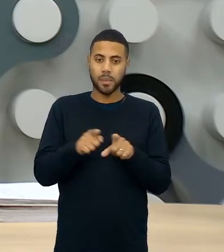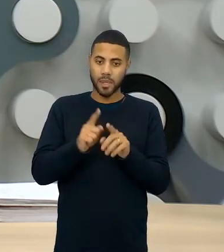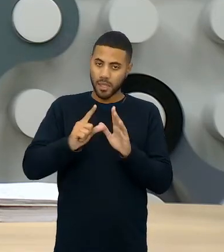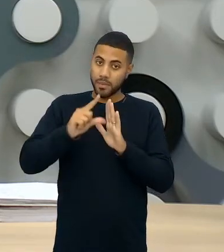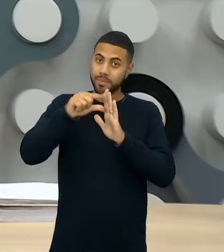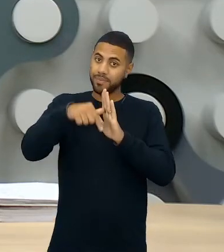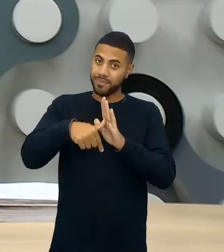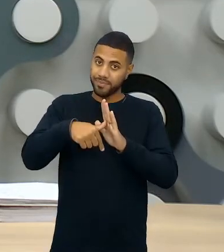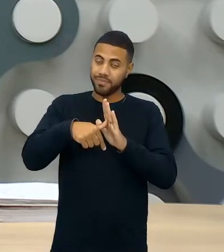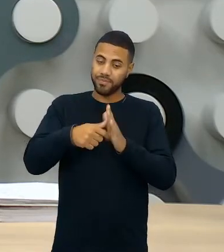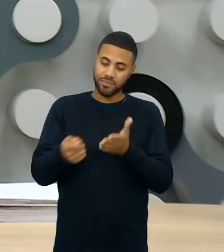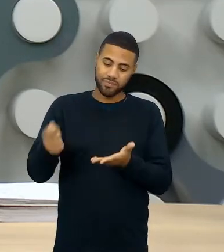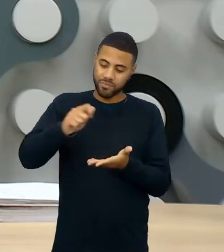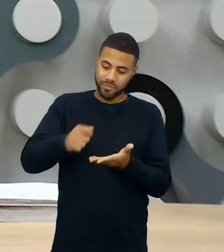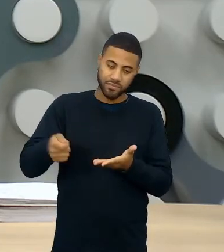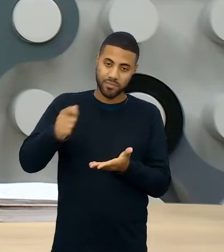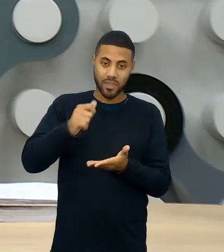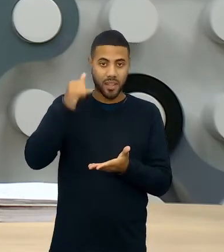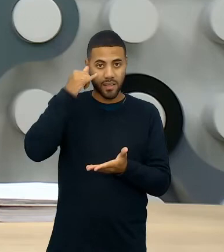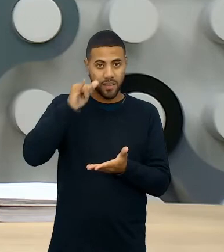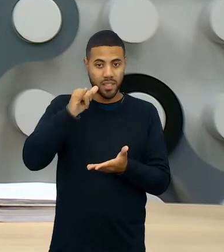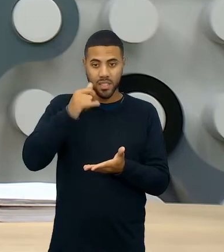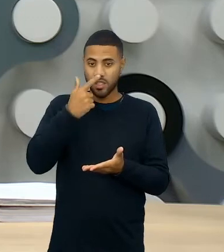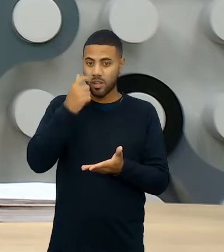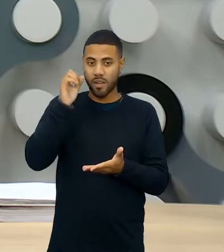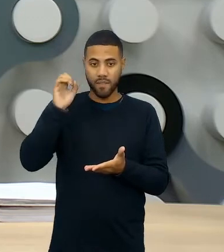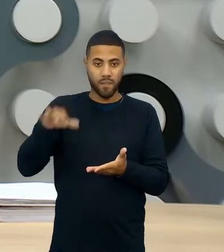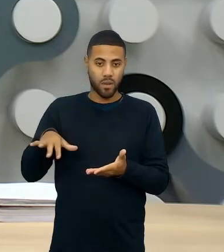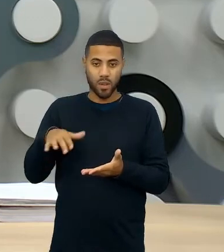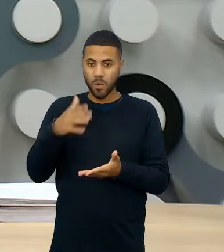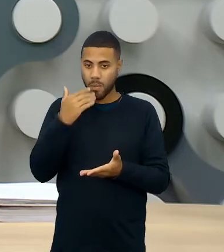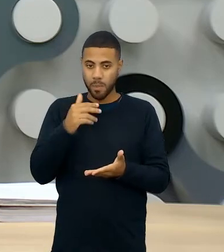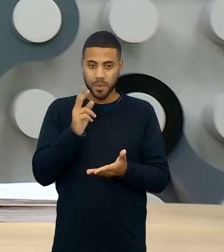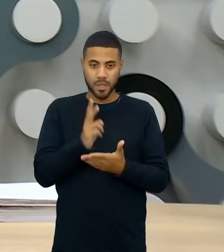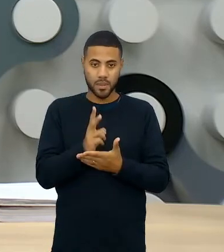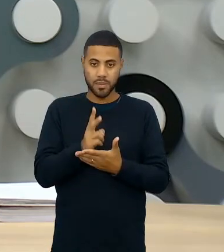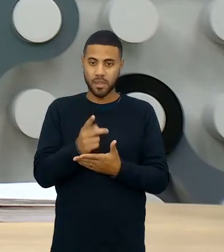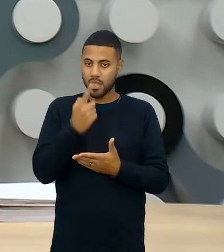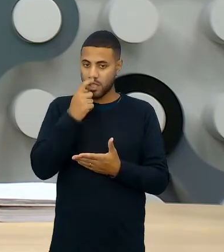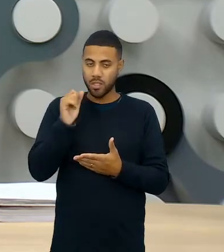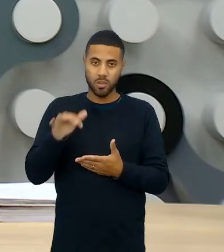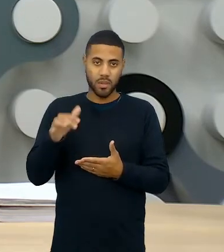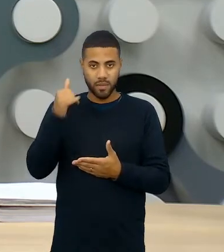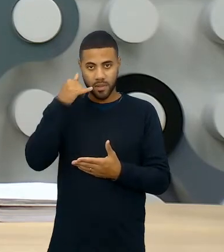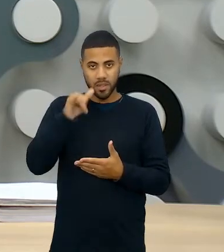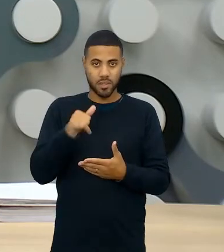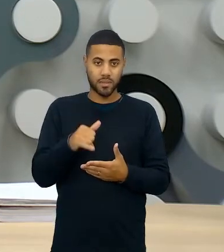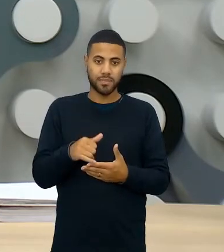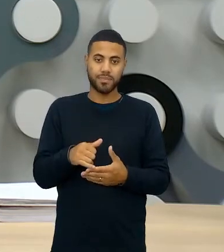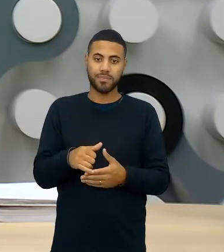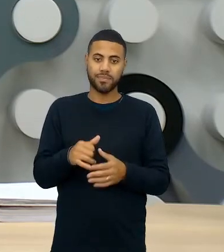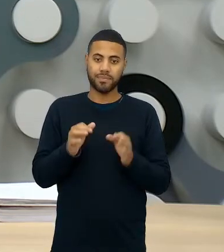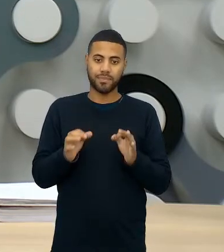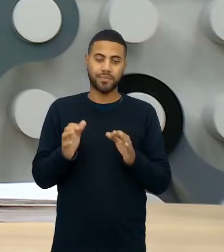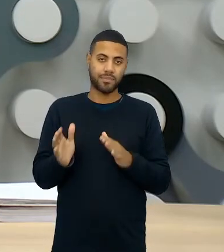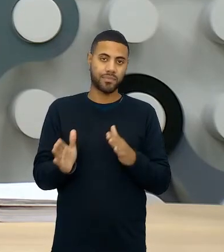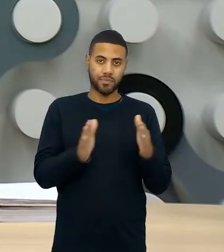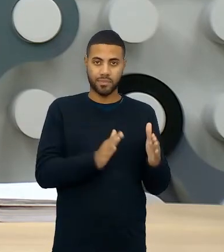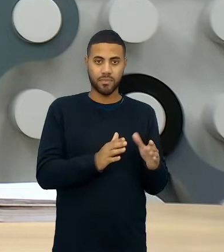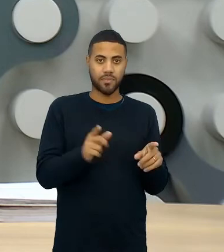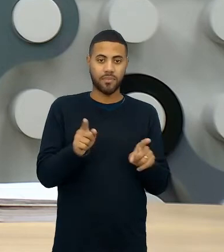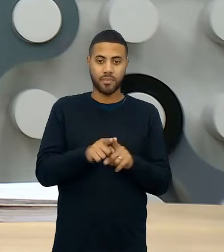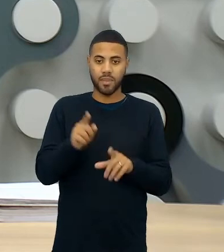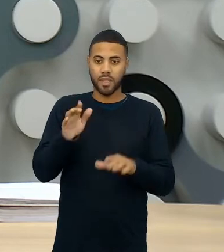depois, ok? Mas evita jogar restos de comida ali no lixo, tá? Lembrem-se, ainda tem muita